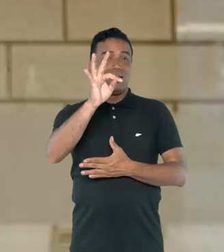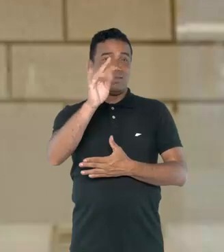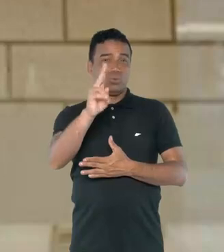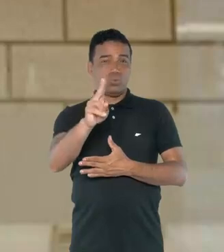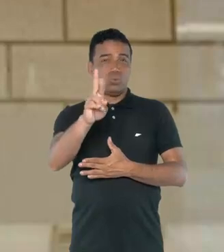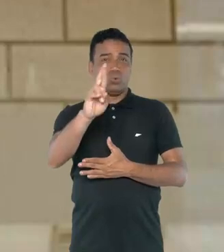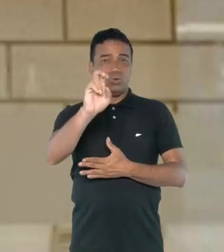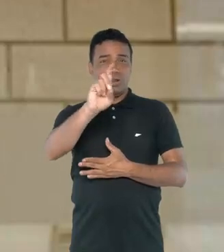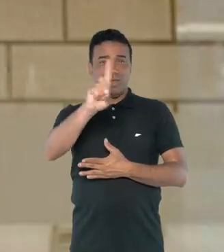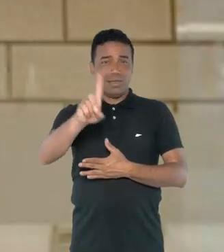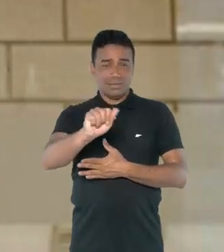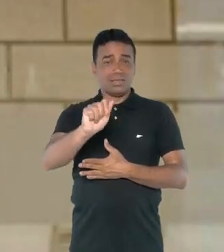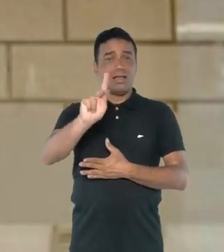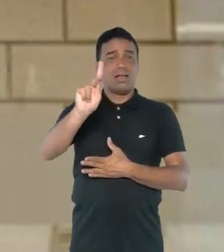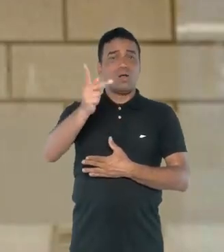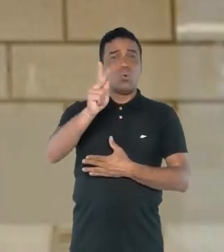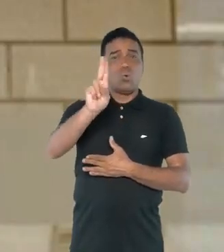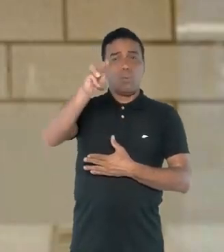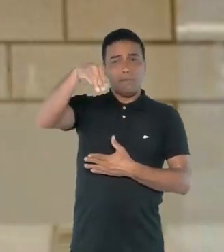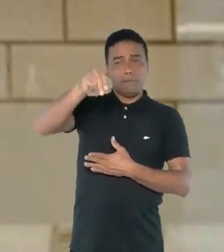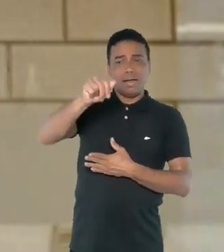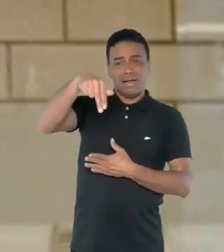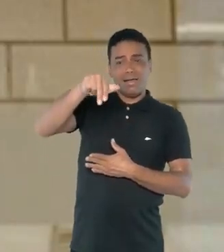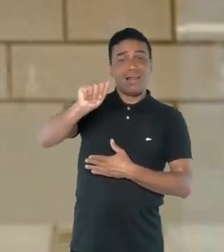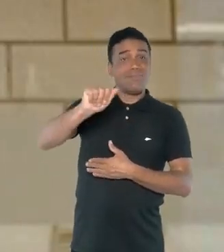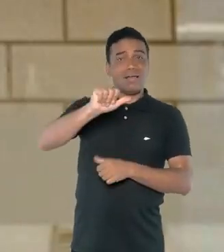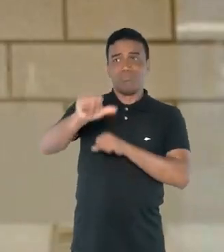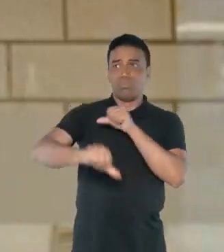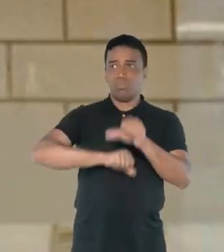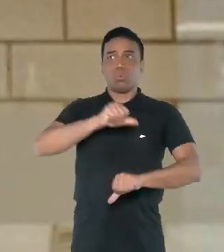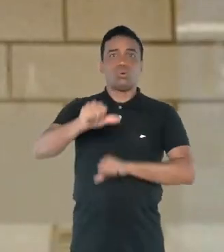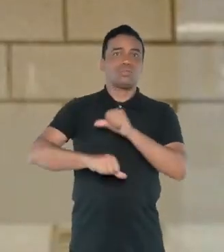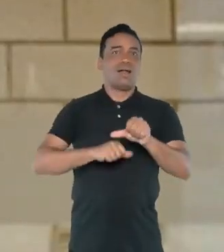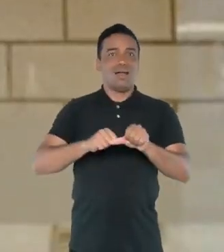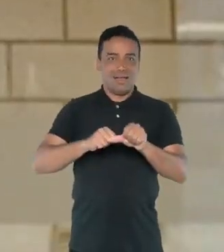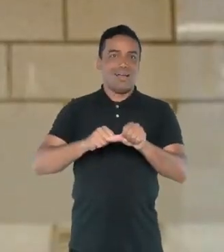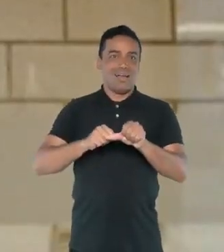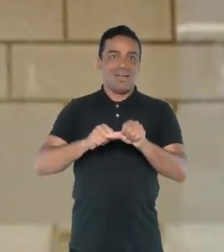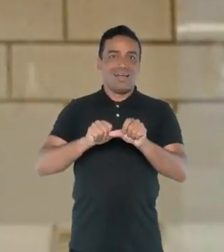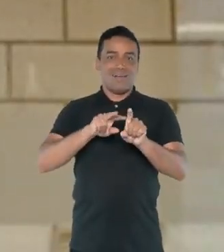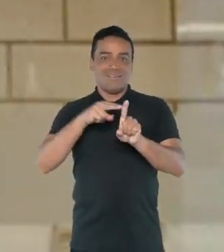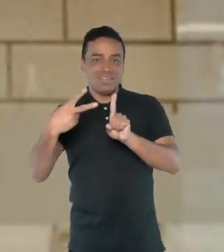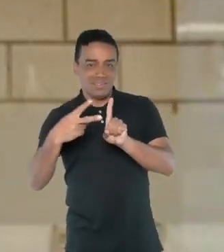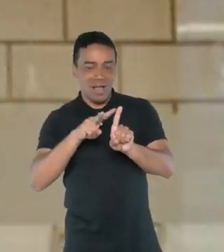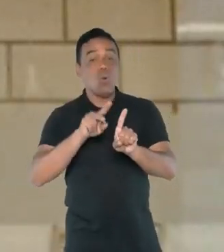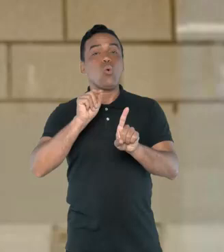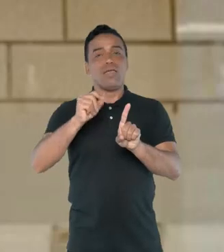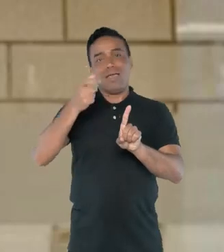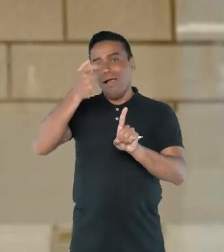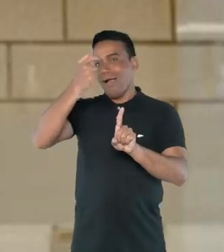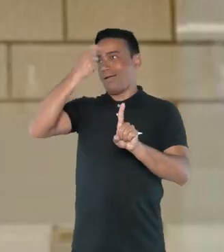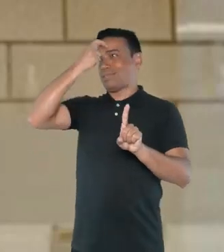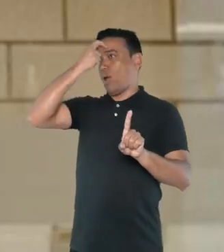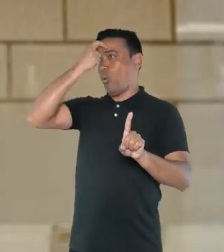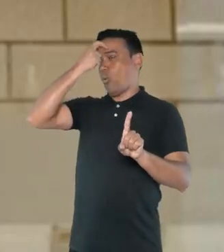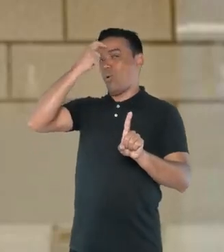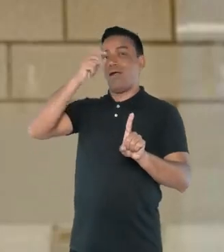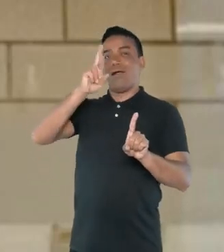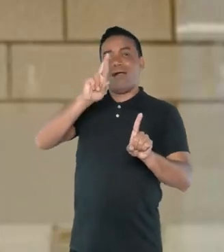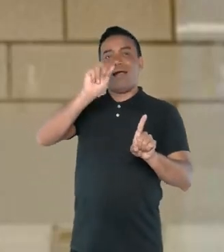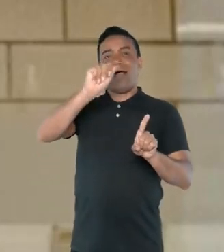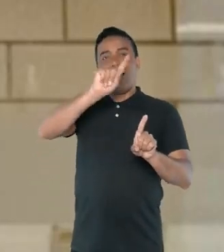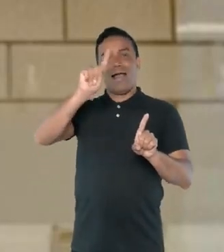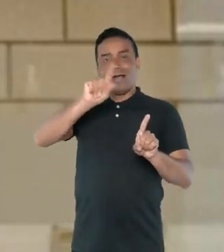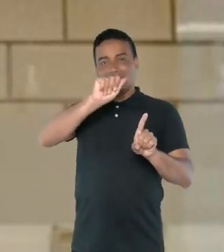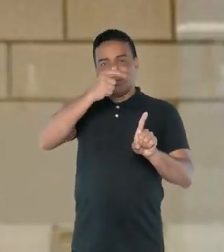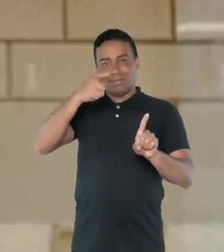desmontar, né, todo o argumento do racionalismo, né? Ele vai mostrar que